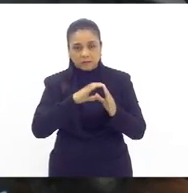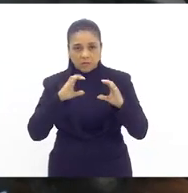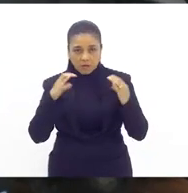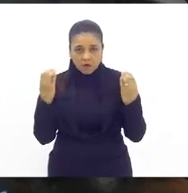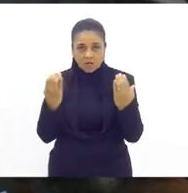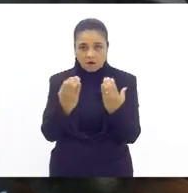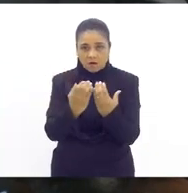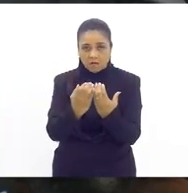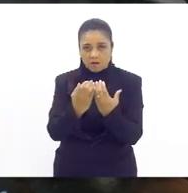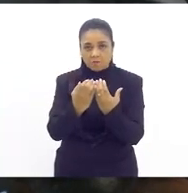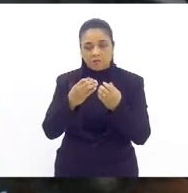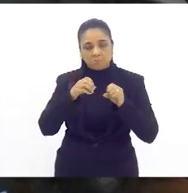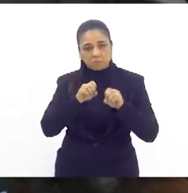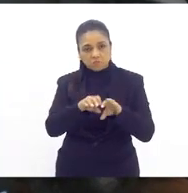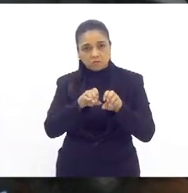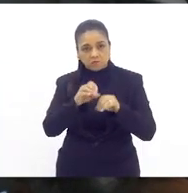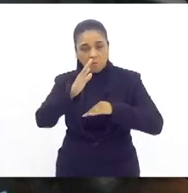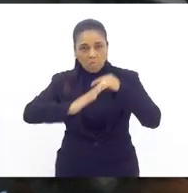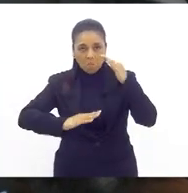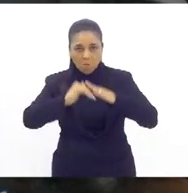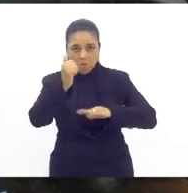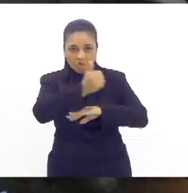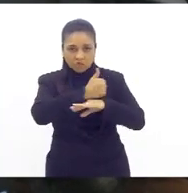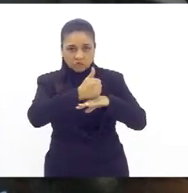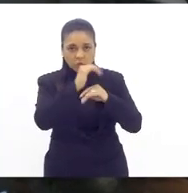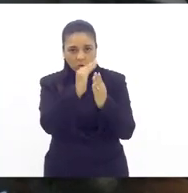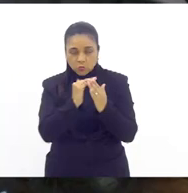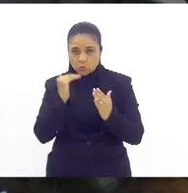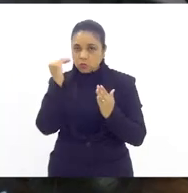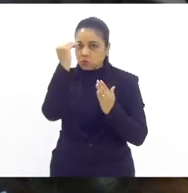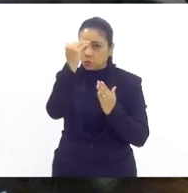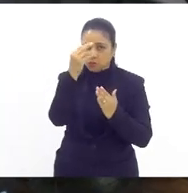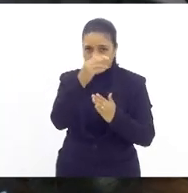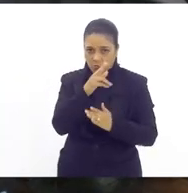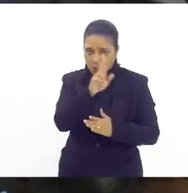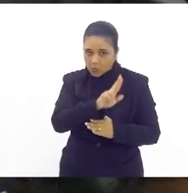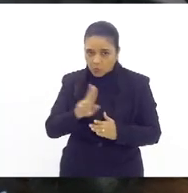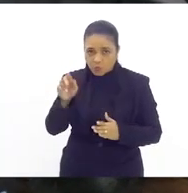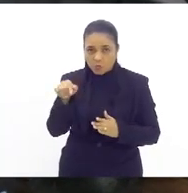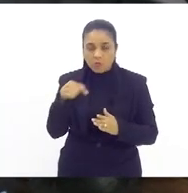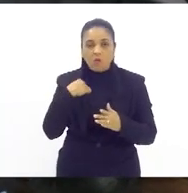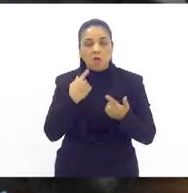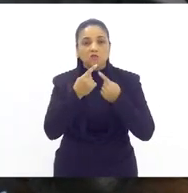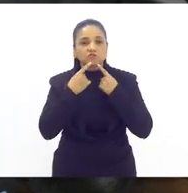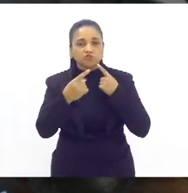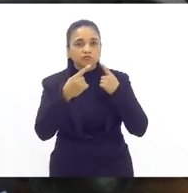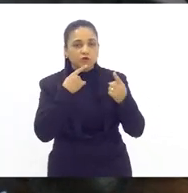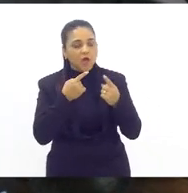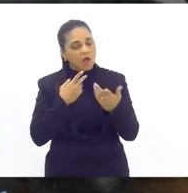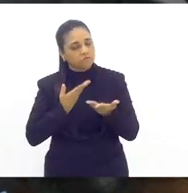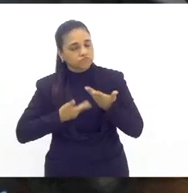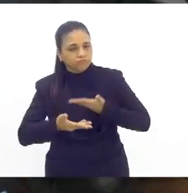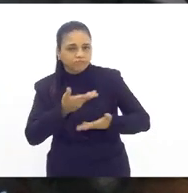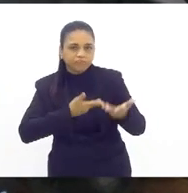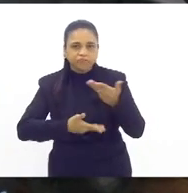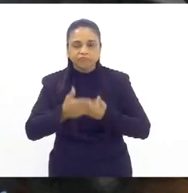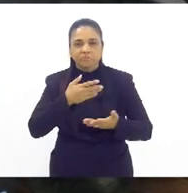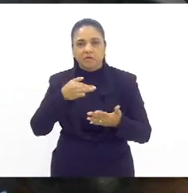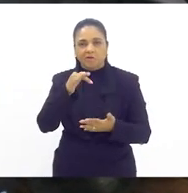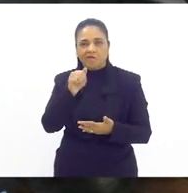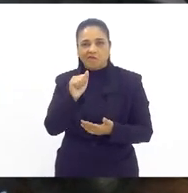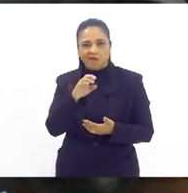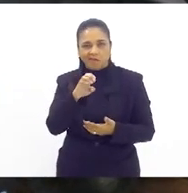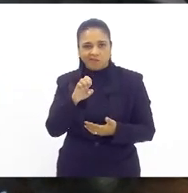de educação profissional e superior né e a gente vem fazendo um diálogo contínuo com a Faetec principalmente